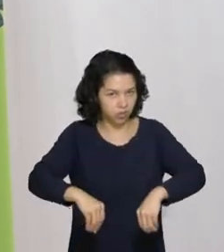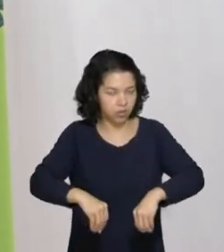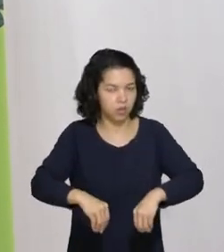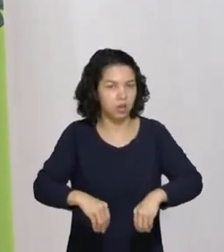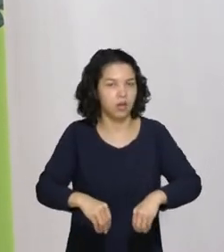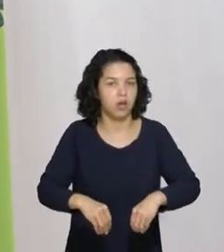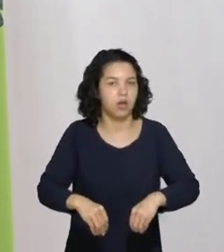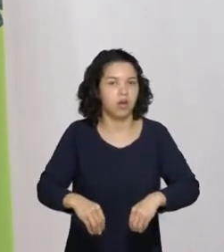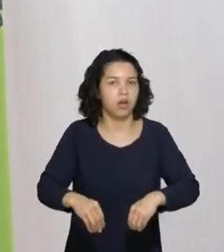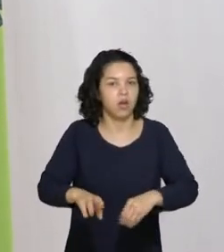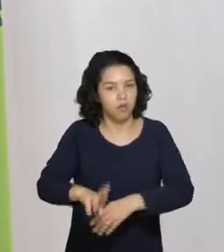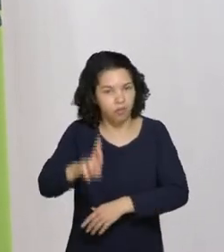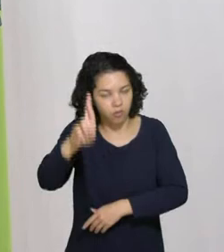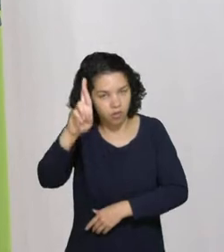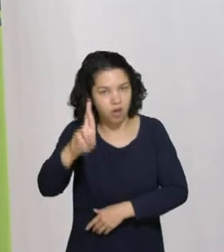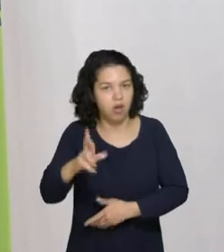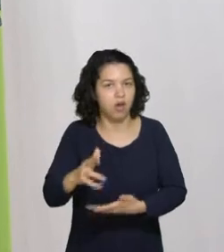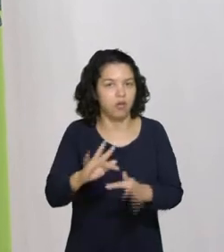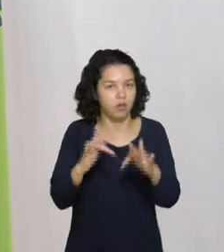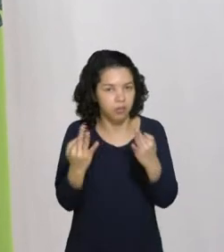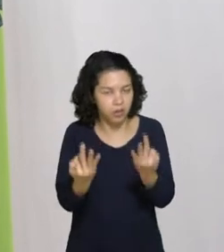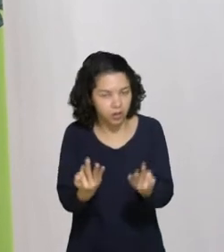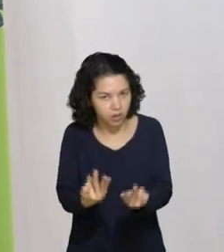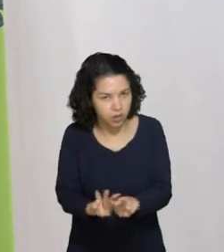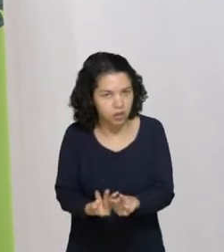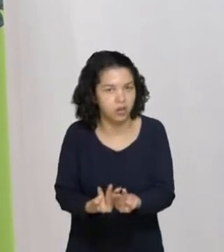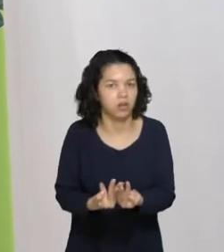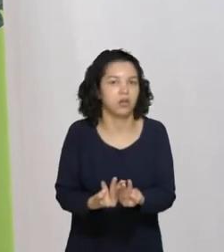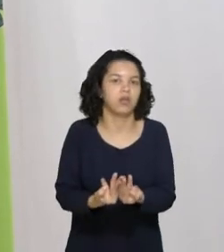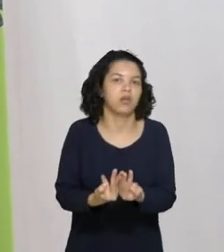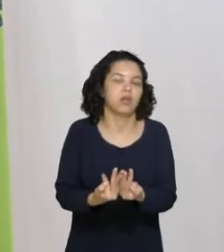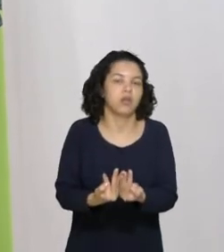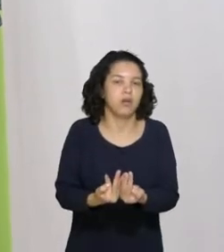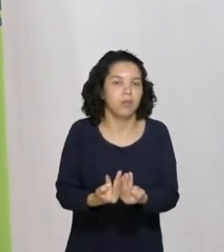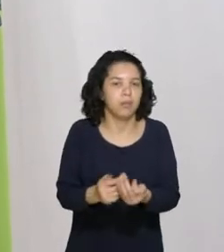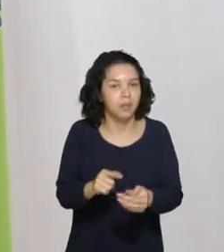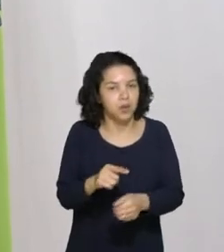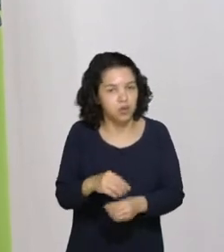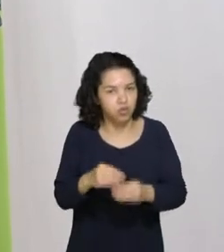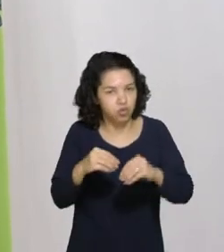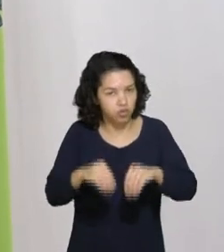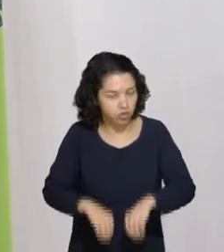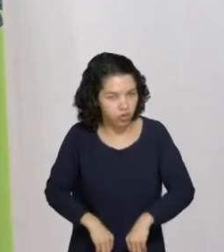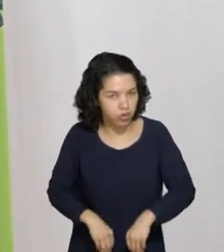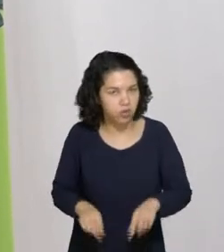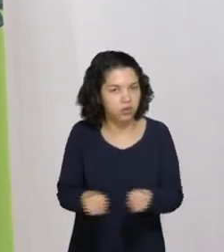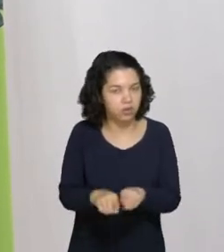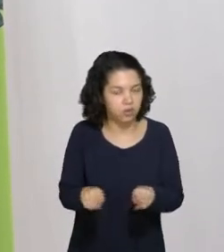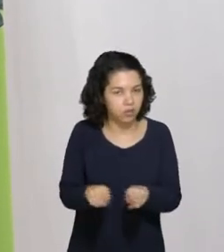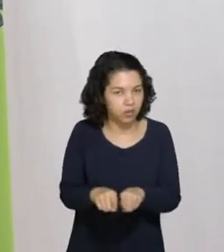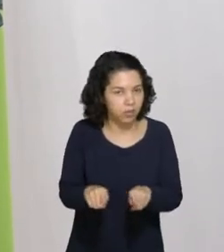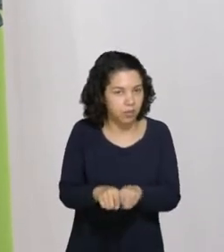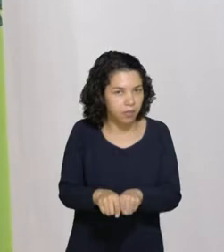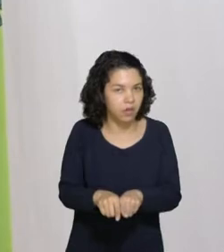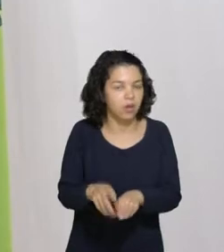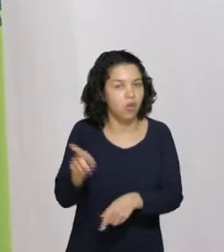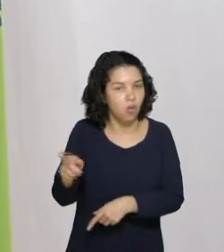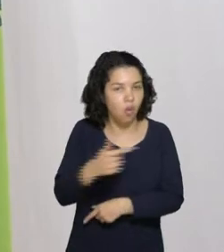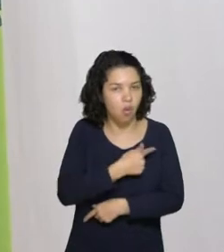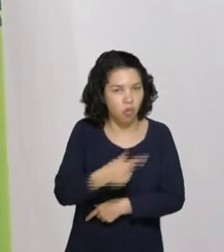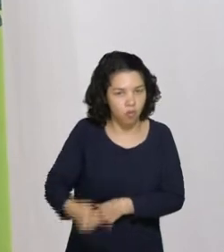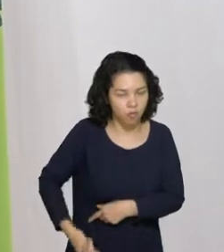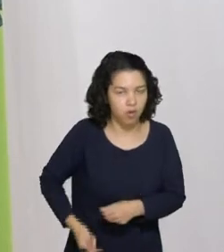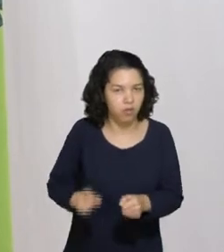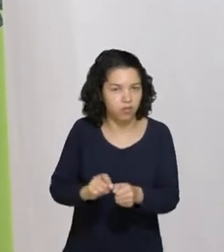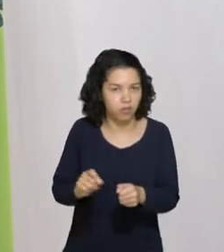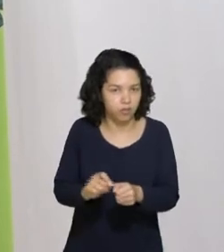donas de casa, prejudica o pai de família. A manobra que o governo fez prometendo diminuir o preço do